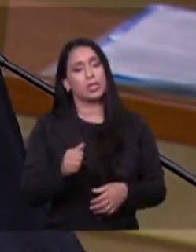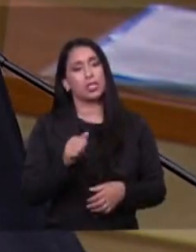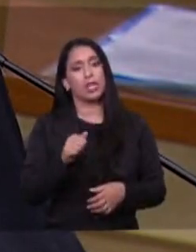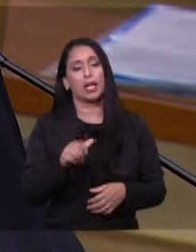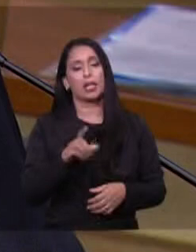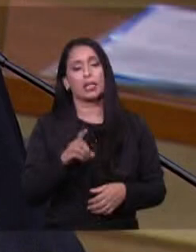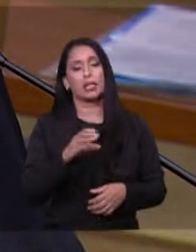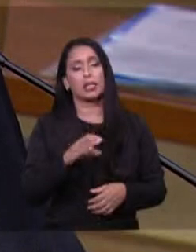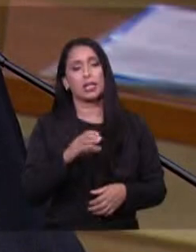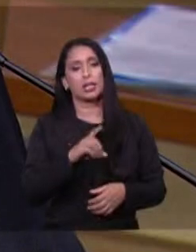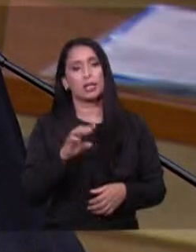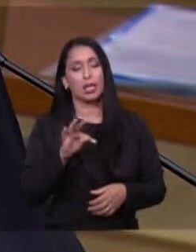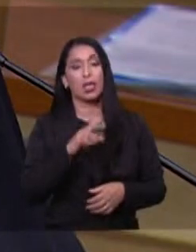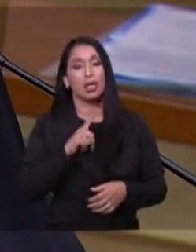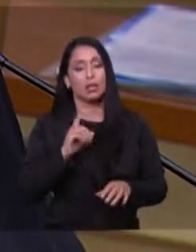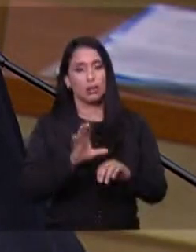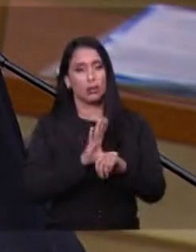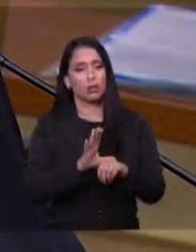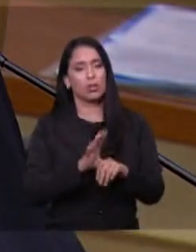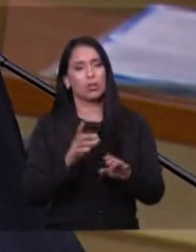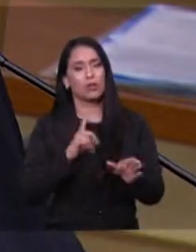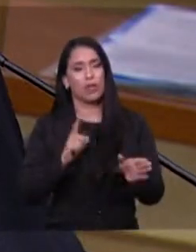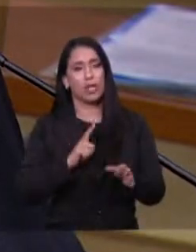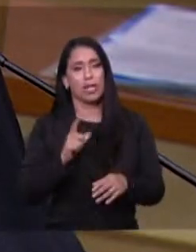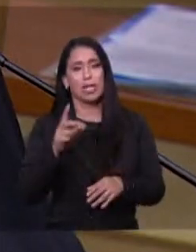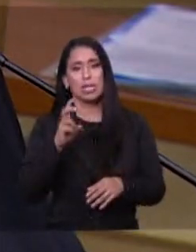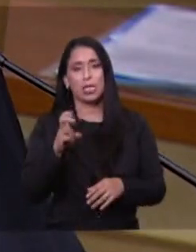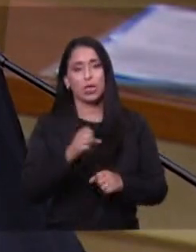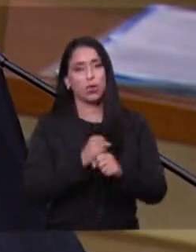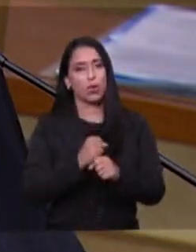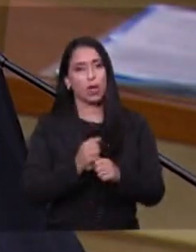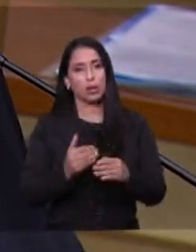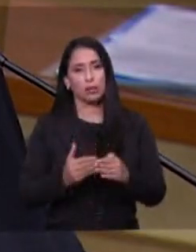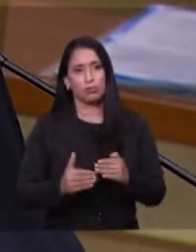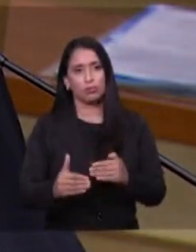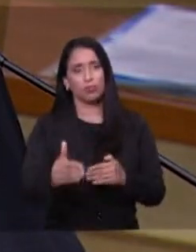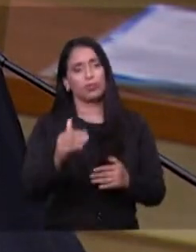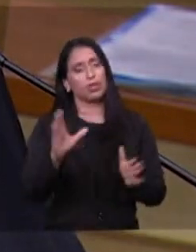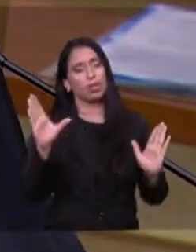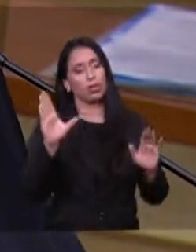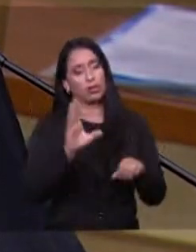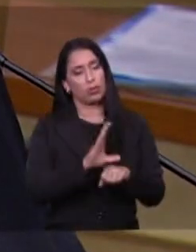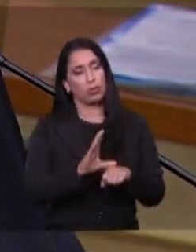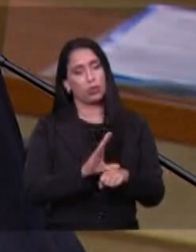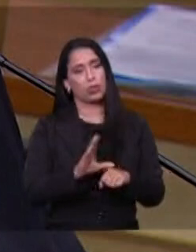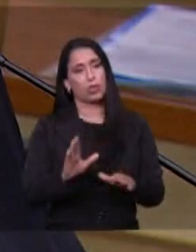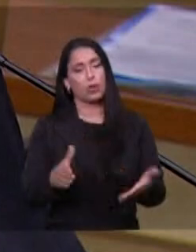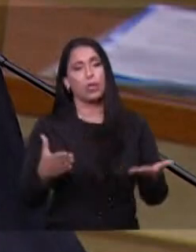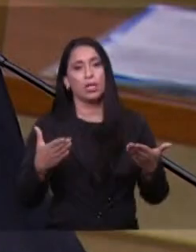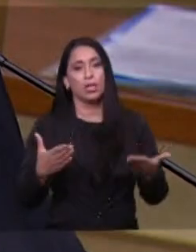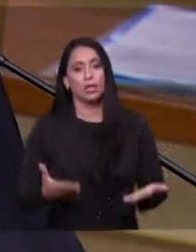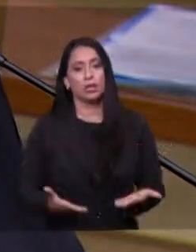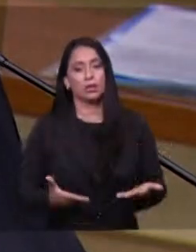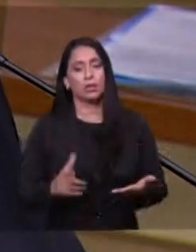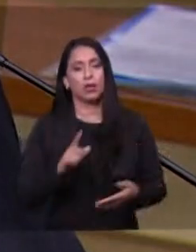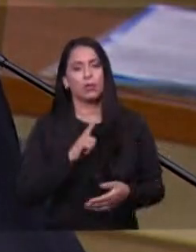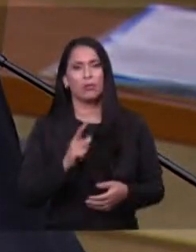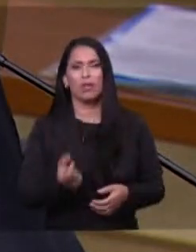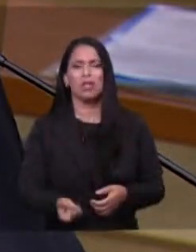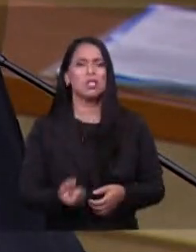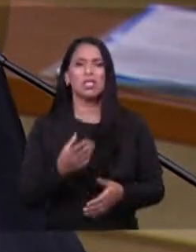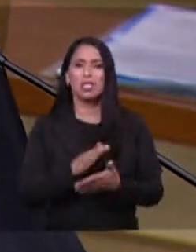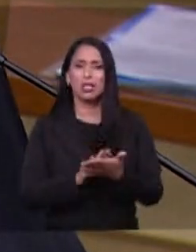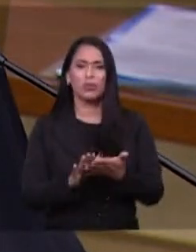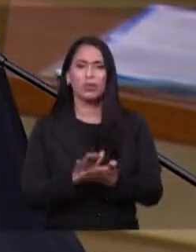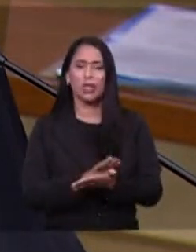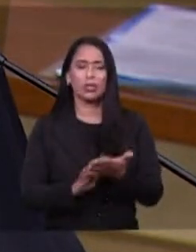União concluirá a demarcação das terras indígenas no prazo de 5 anos a partir da promulgação da Constituição. Então, nada há de estranho em que uma lei